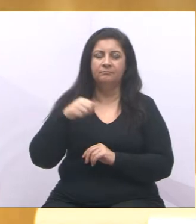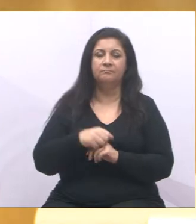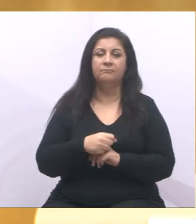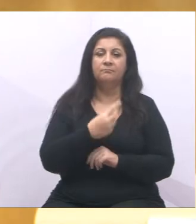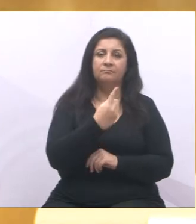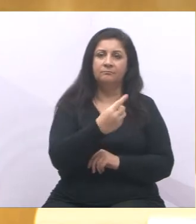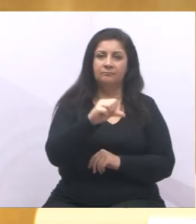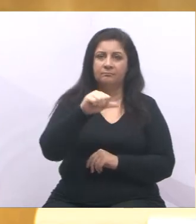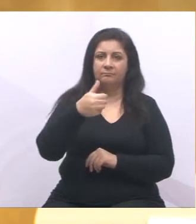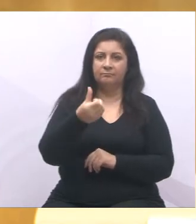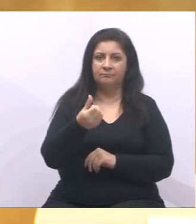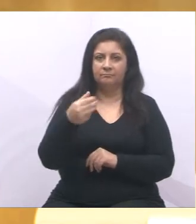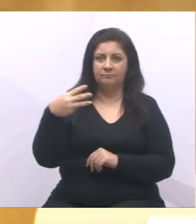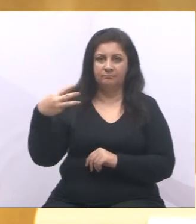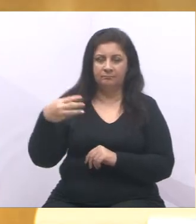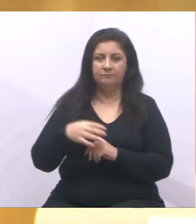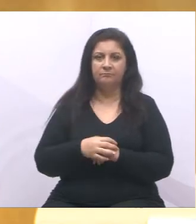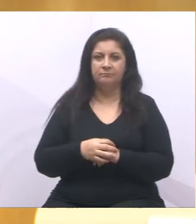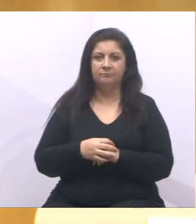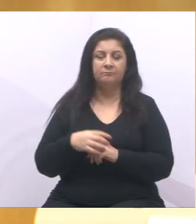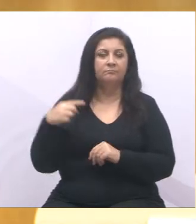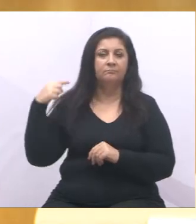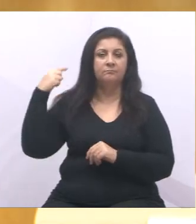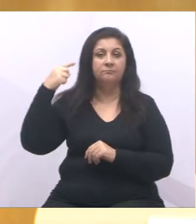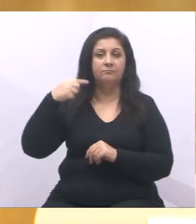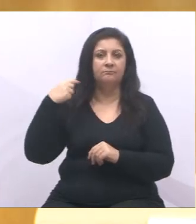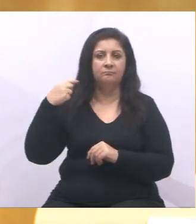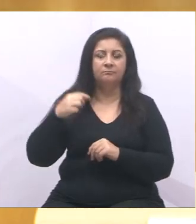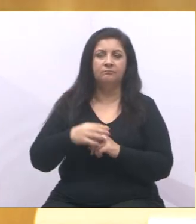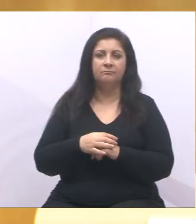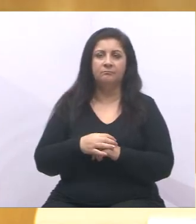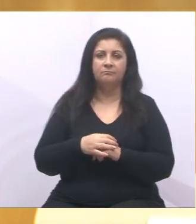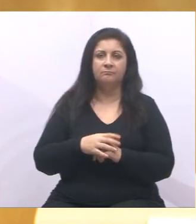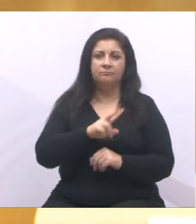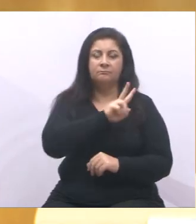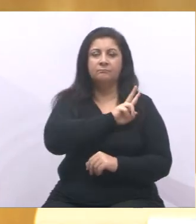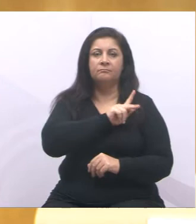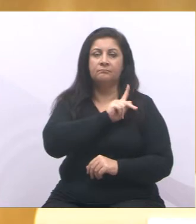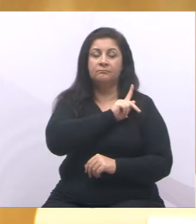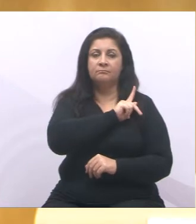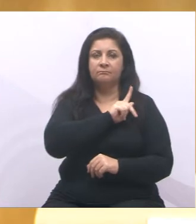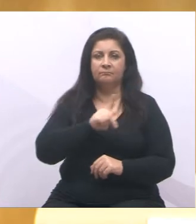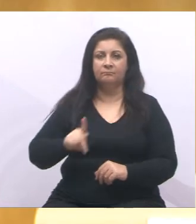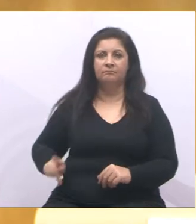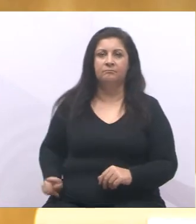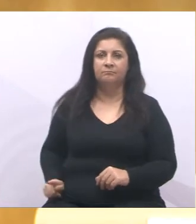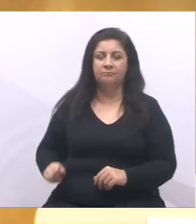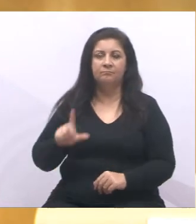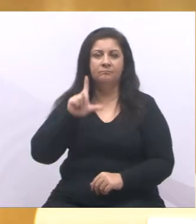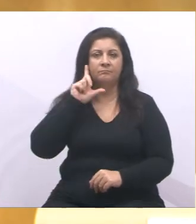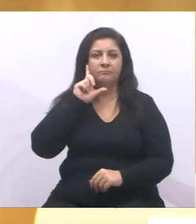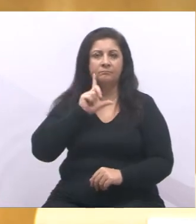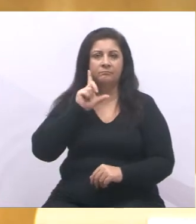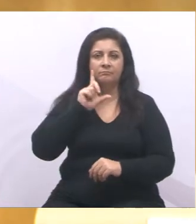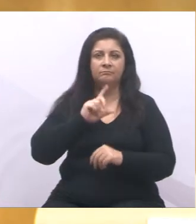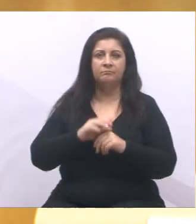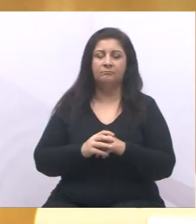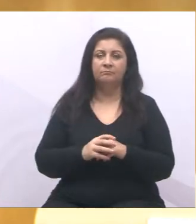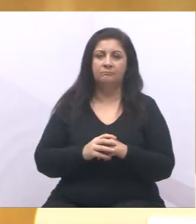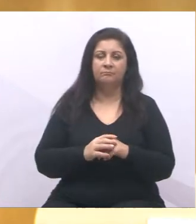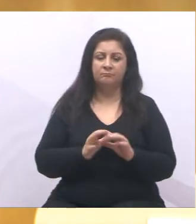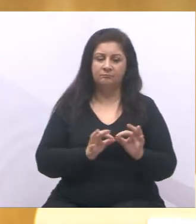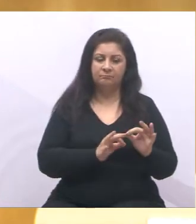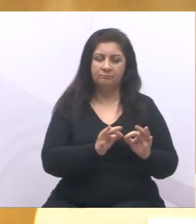1863, um advogado eleito presidente dos Estados Unidos da América do Norte, ao inaugurar um